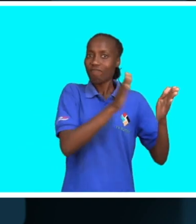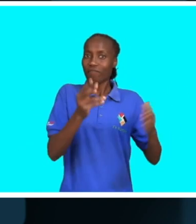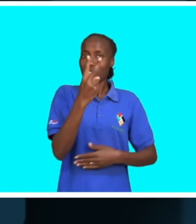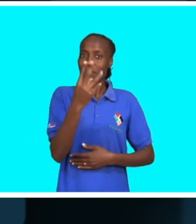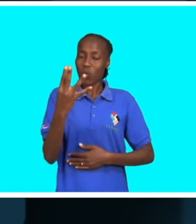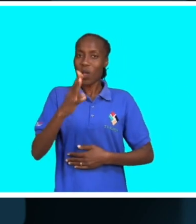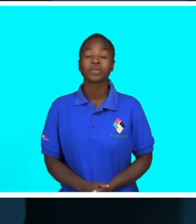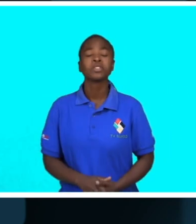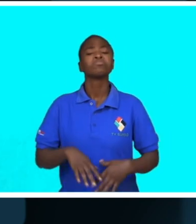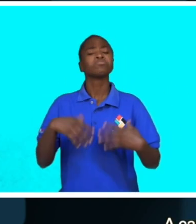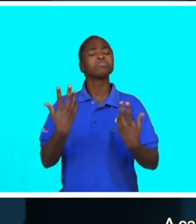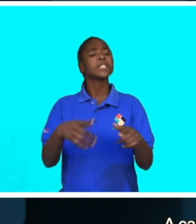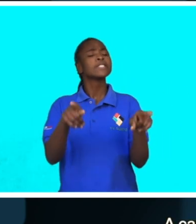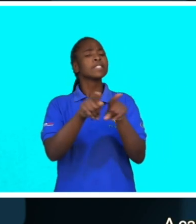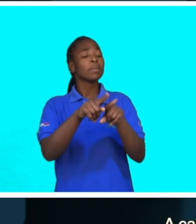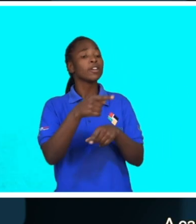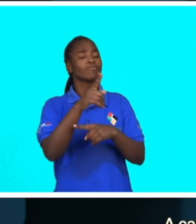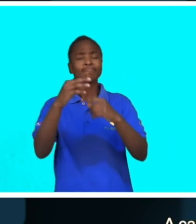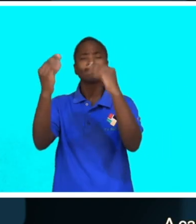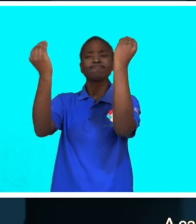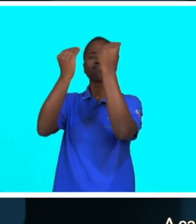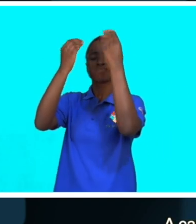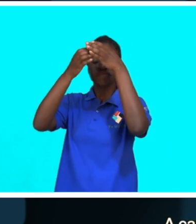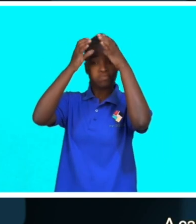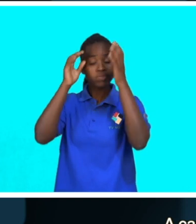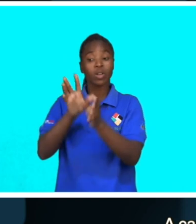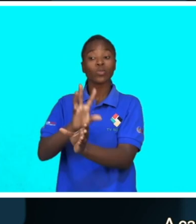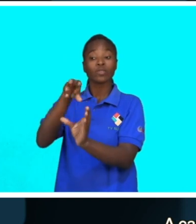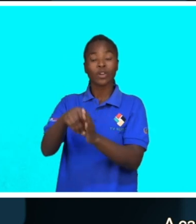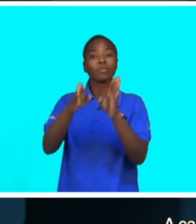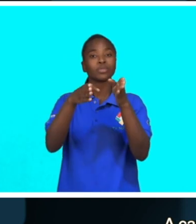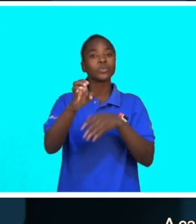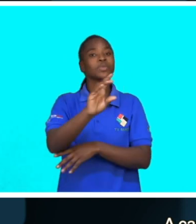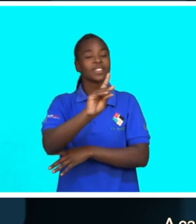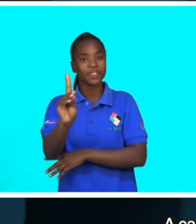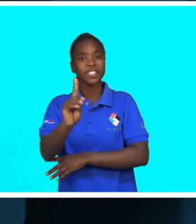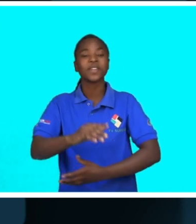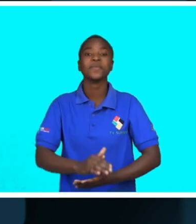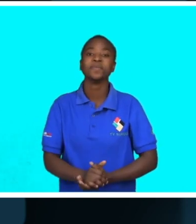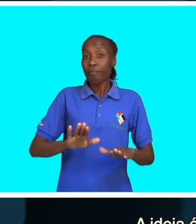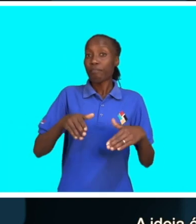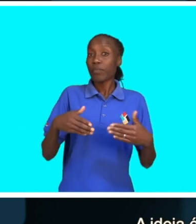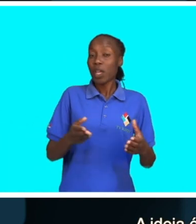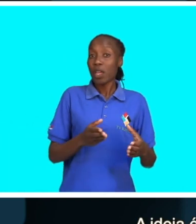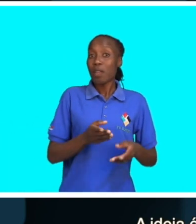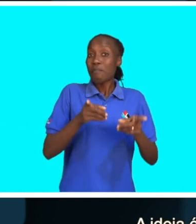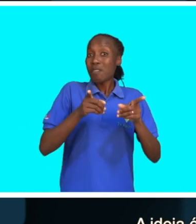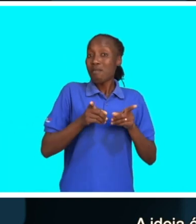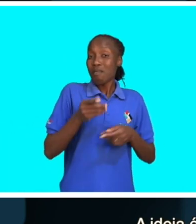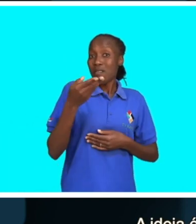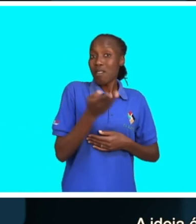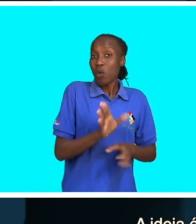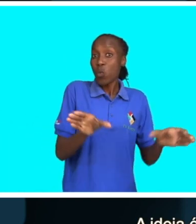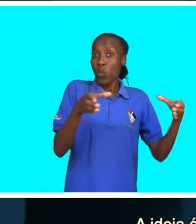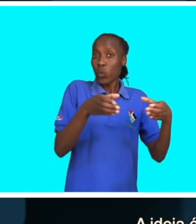10 a 24 anos de idade. A capacitação também prevê a inclusão de pessoas com deficiência. A ideia é